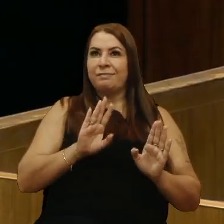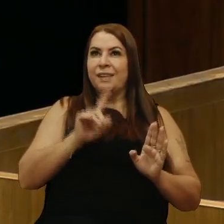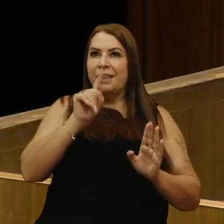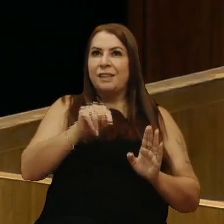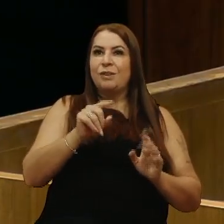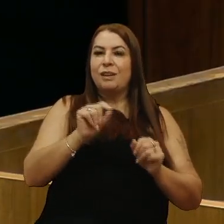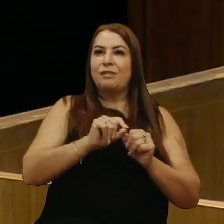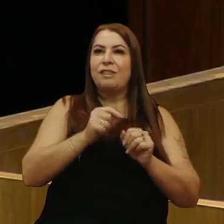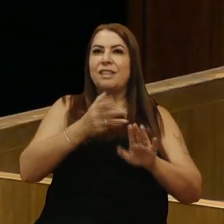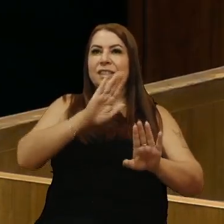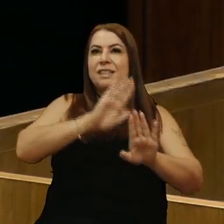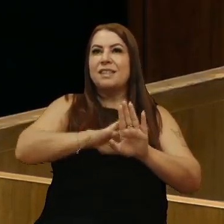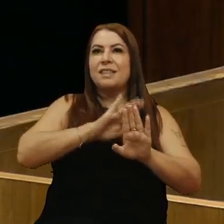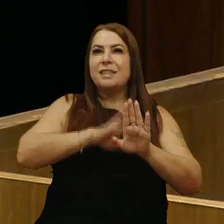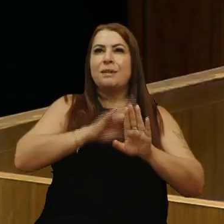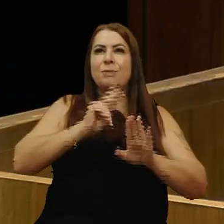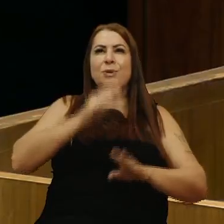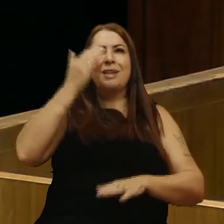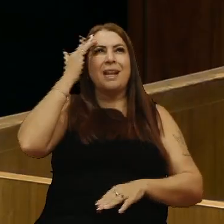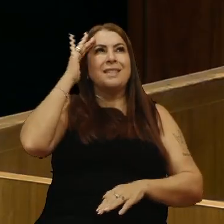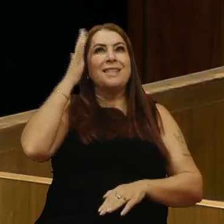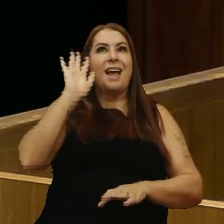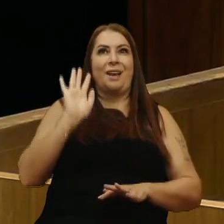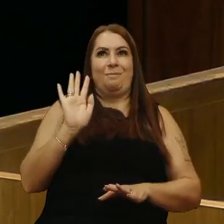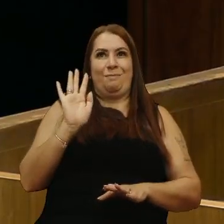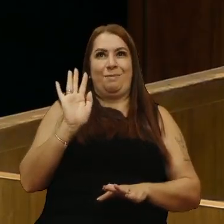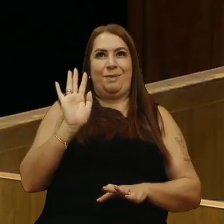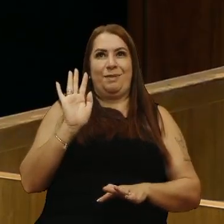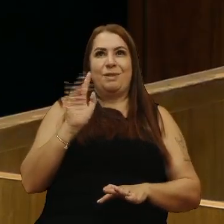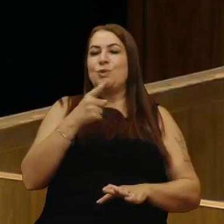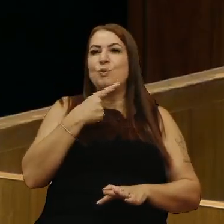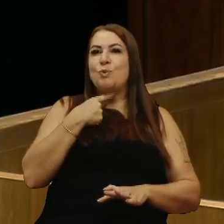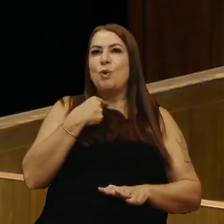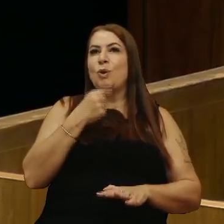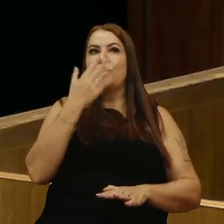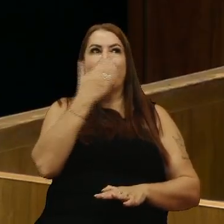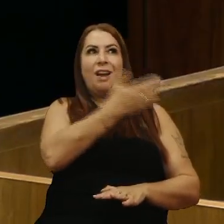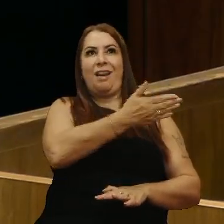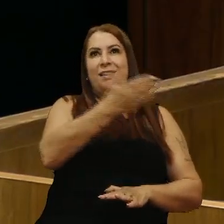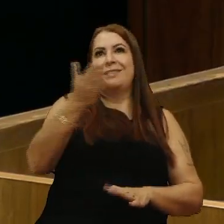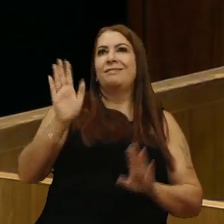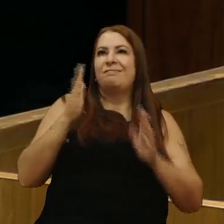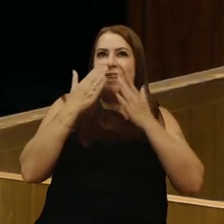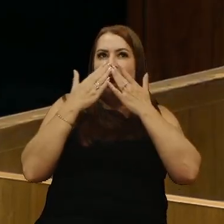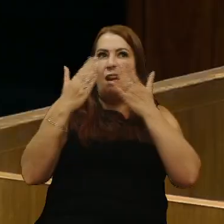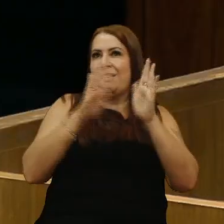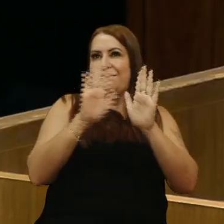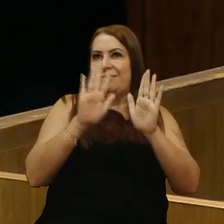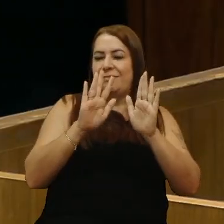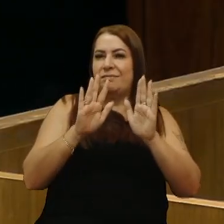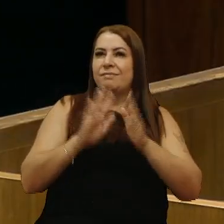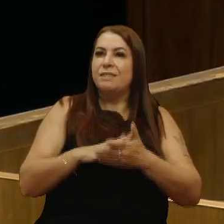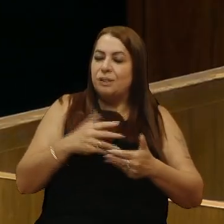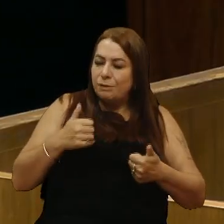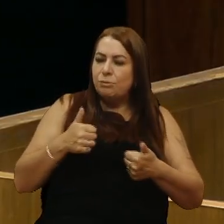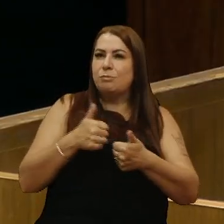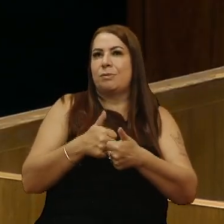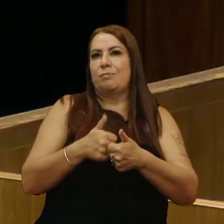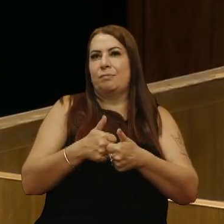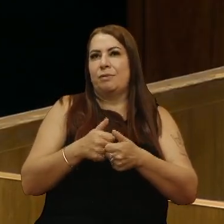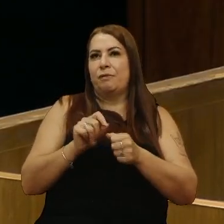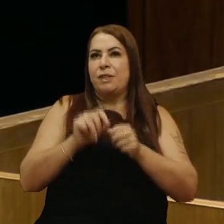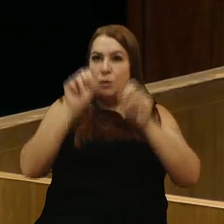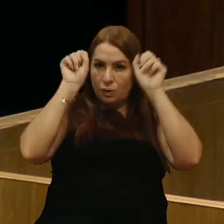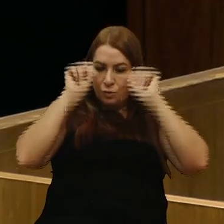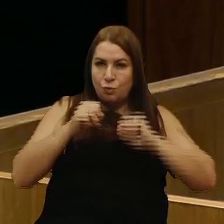o que ele faz anonimamente, as pessoas nem ficam sabendo, não gostam de aparecer. Então, isso me aproxima, Everton, e quis fazer esse